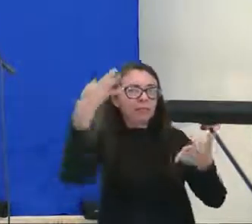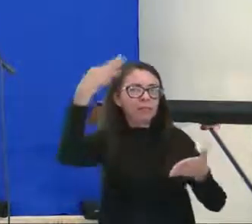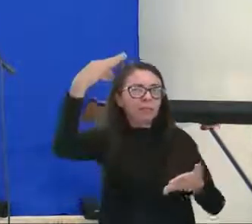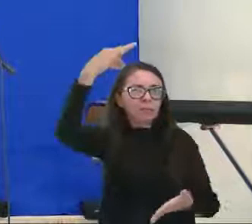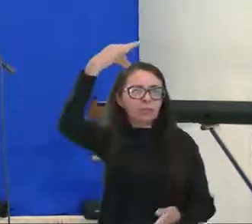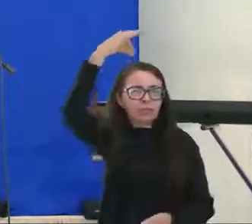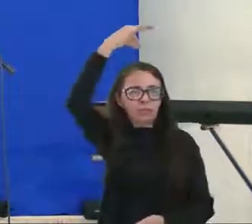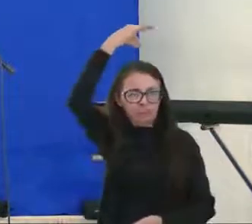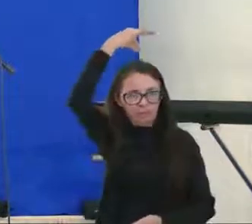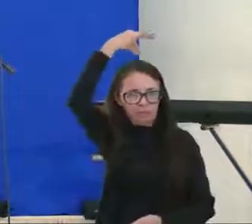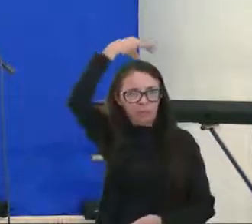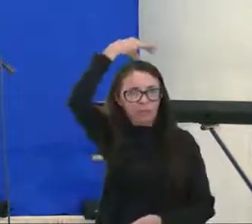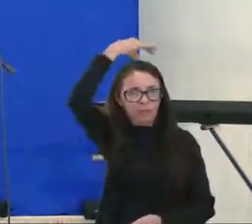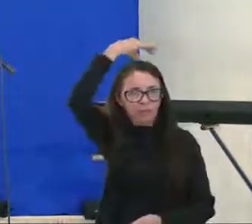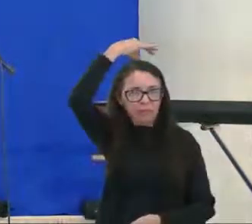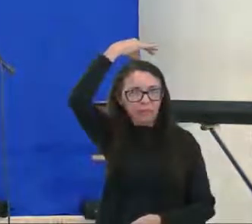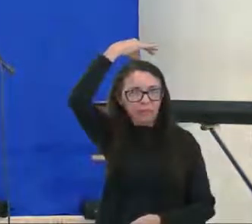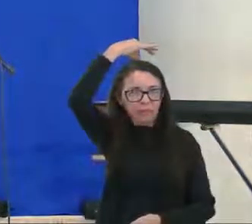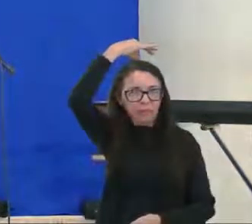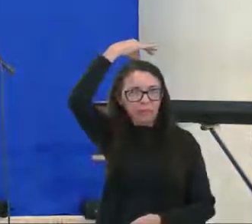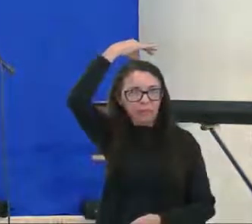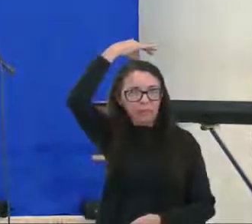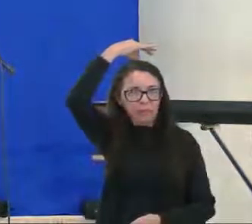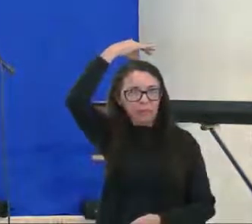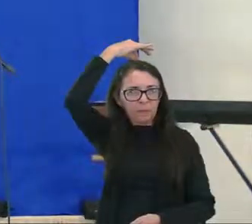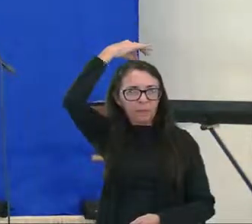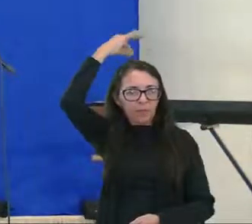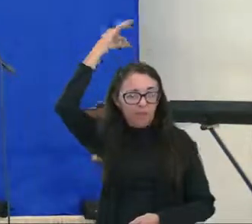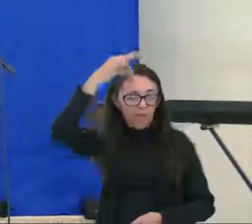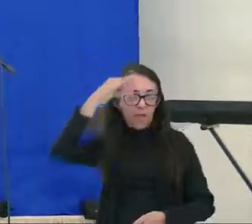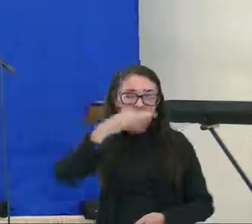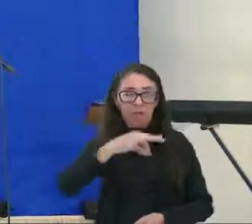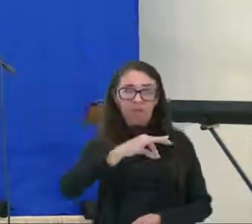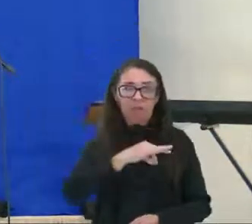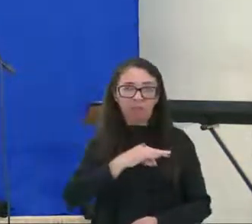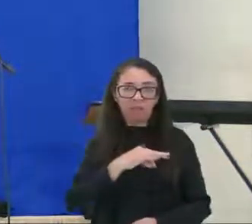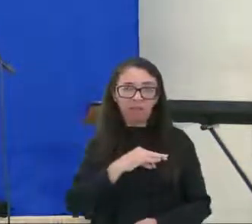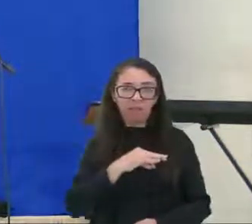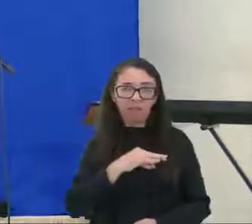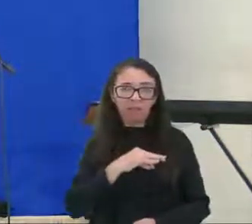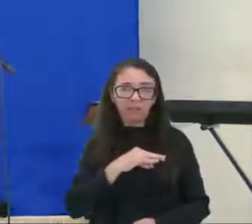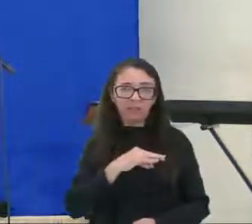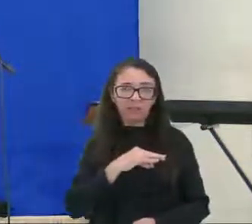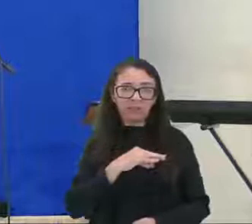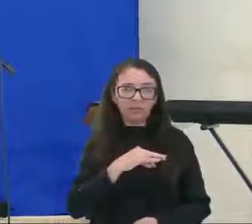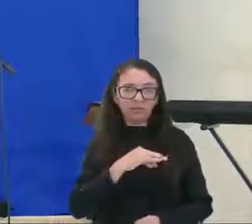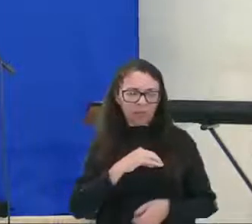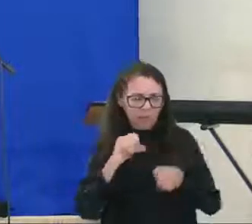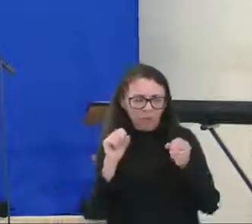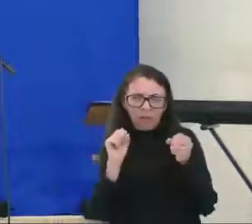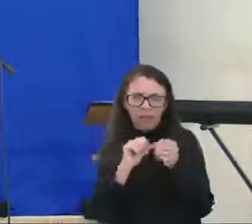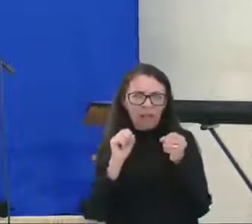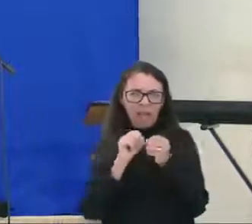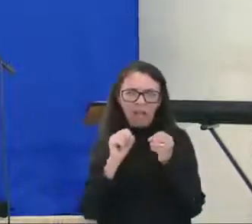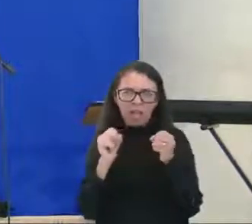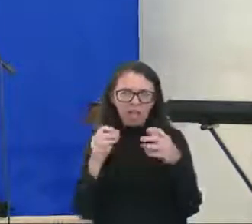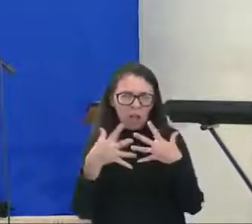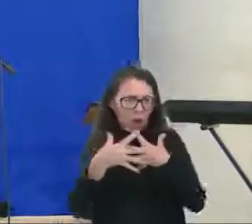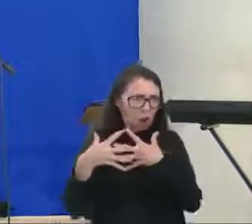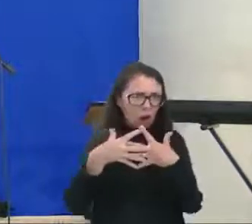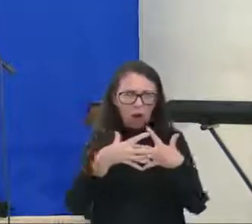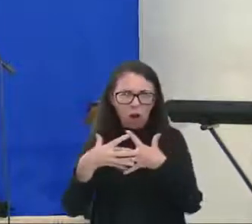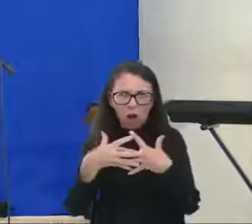proposições aqui. Olha como é que é sutil o negócio. Primeira proposição aqui do autor. O